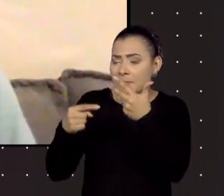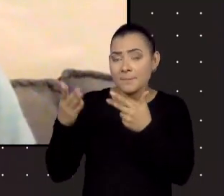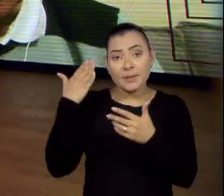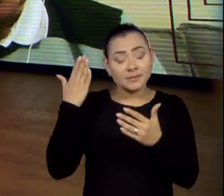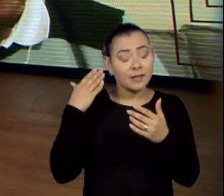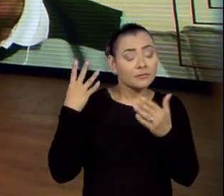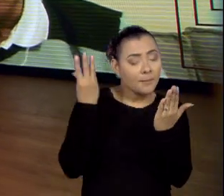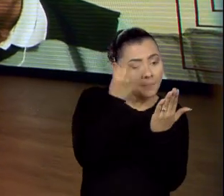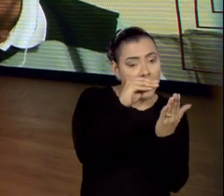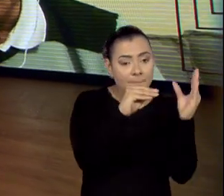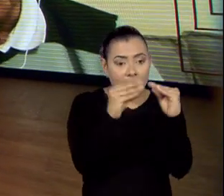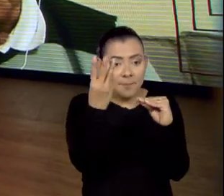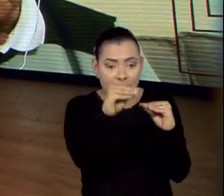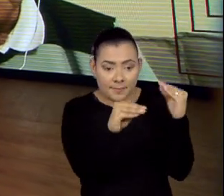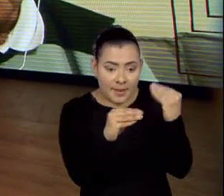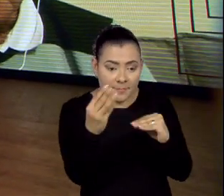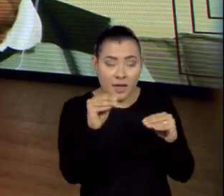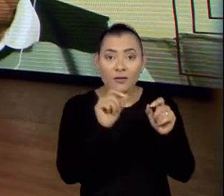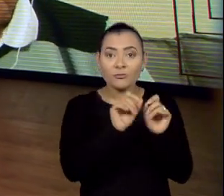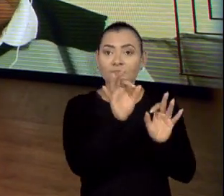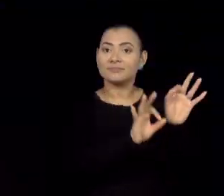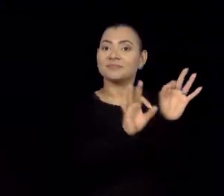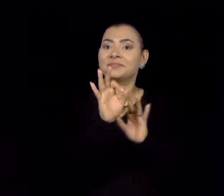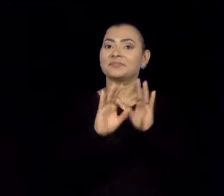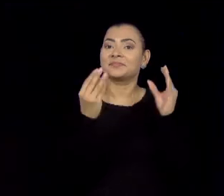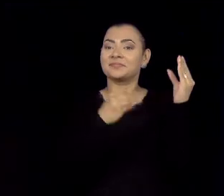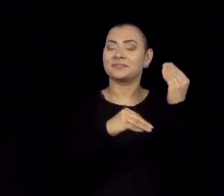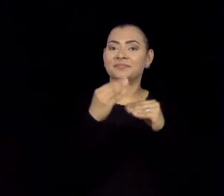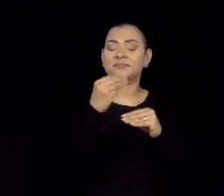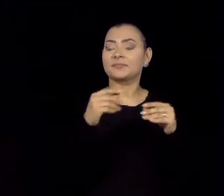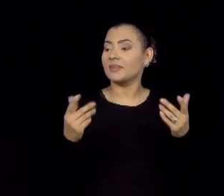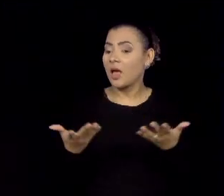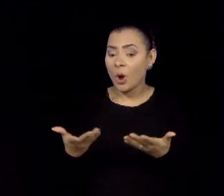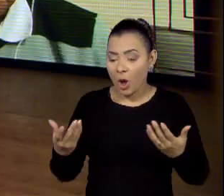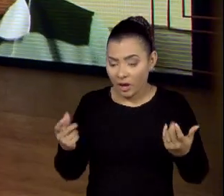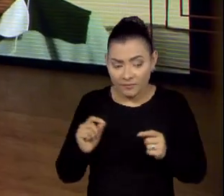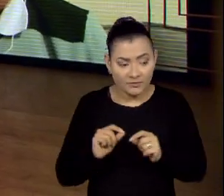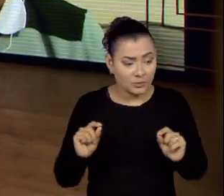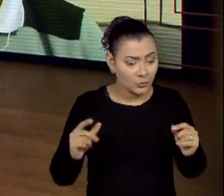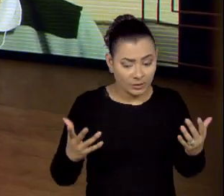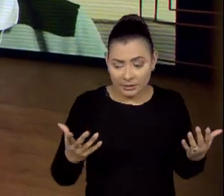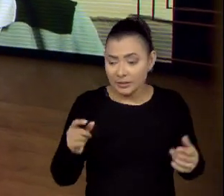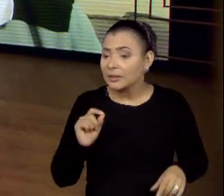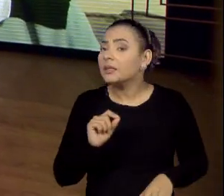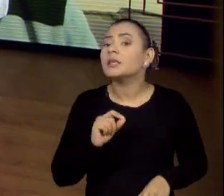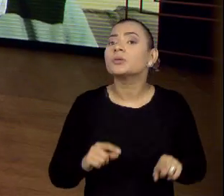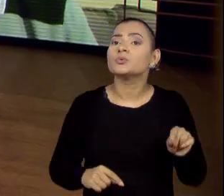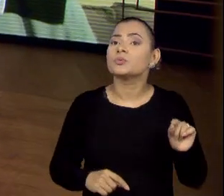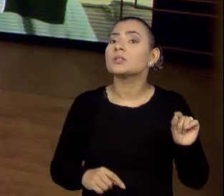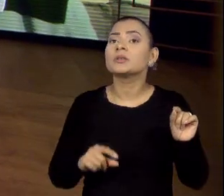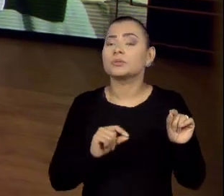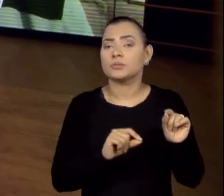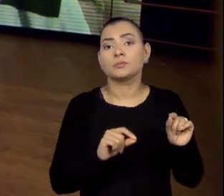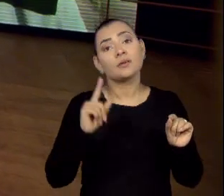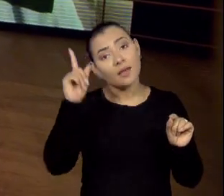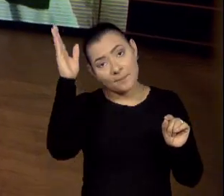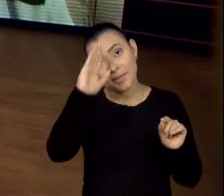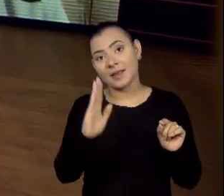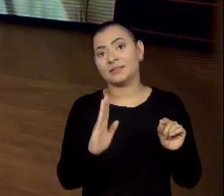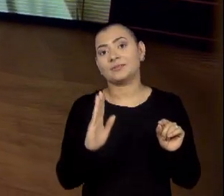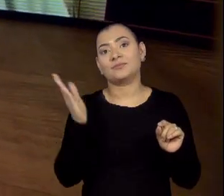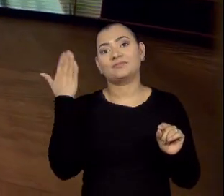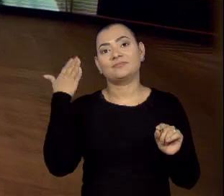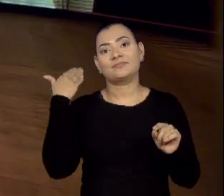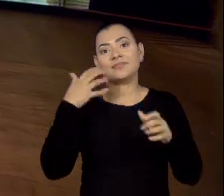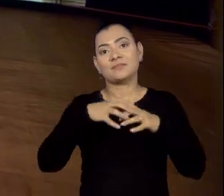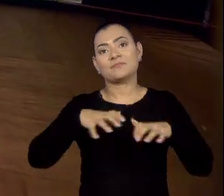daquelas notícias, de tudo, tudo, tudo. E eu falei, e agora o que eu faço? O que é isso? Aí eu falei, esse é o Brasil